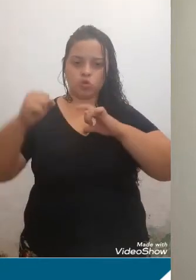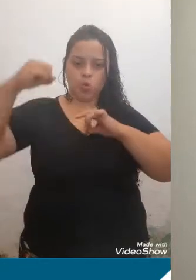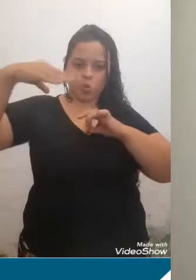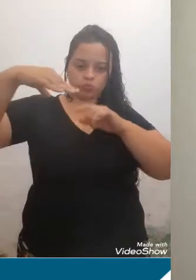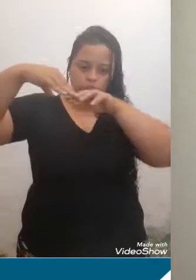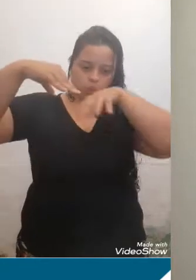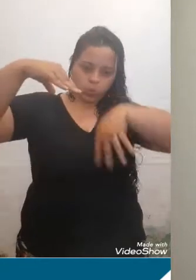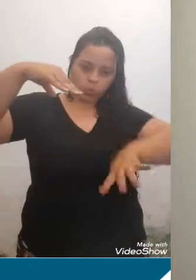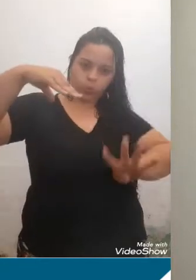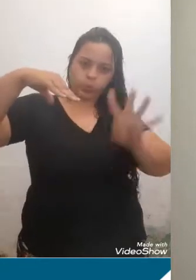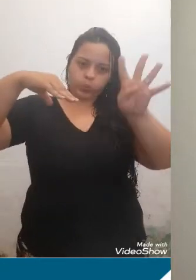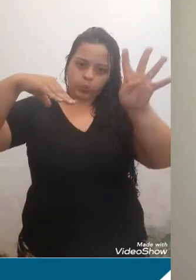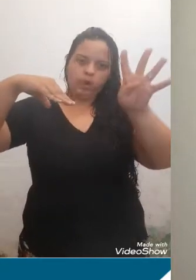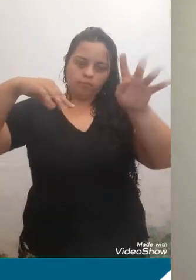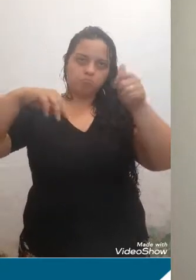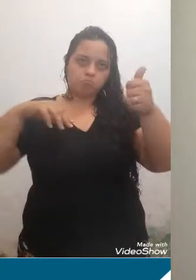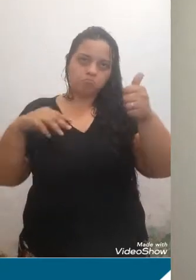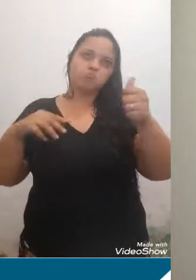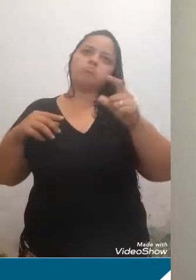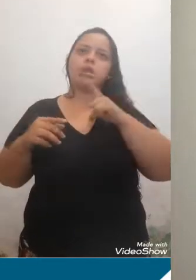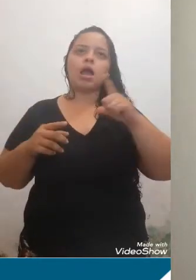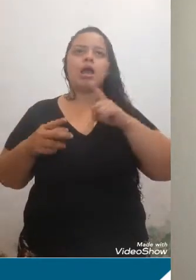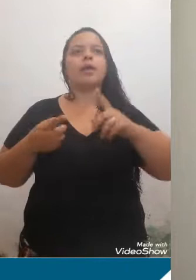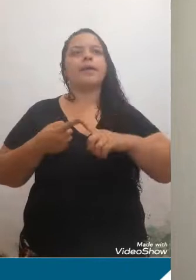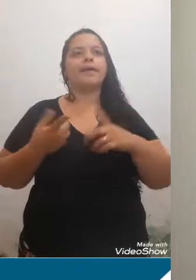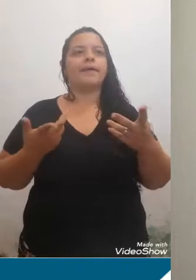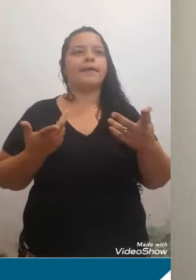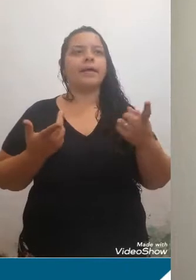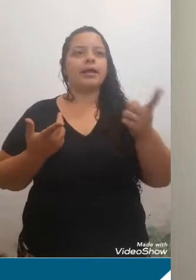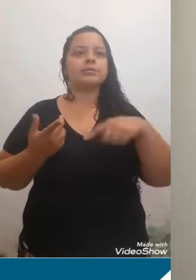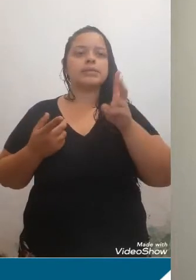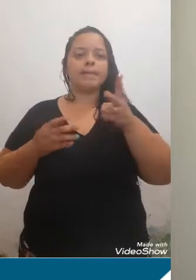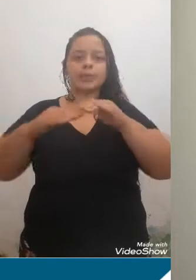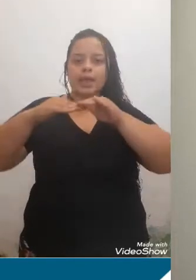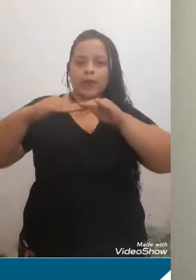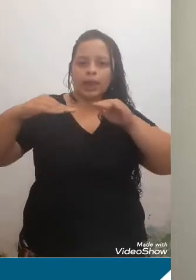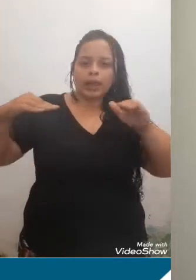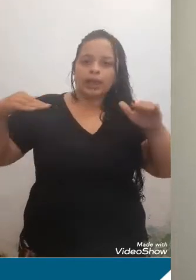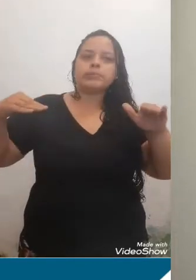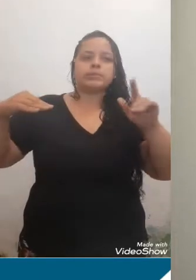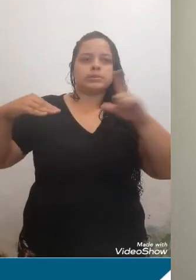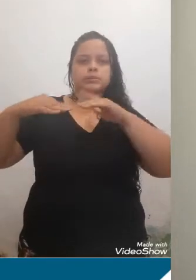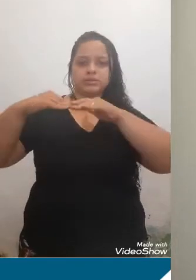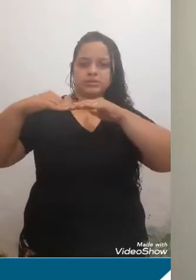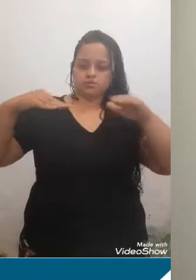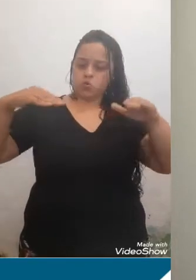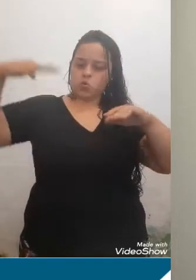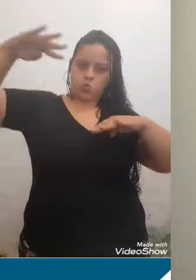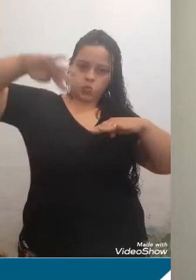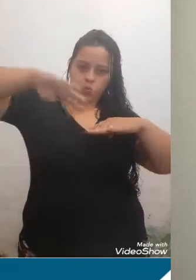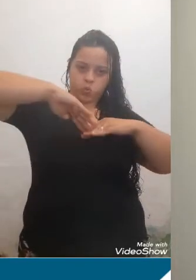organização, conforme a figura aí, tá? Normalmente uma incidência em uma superfície regular,